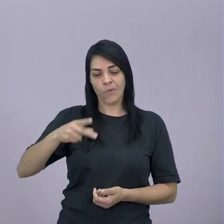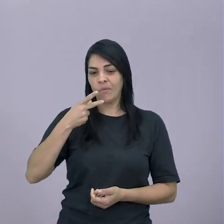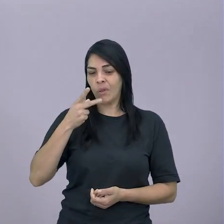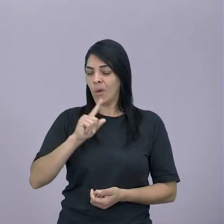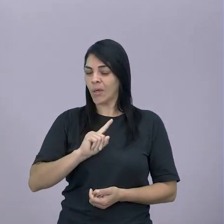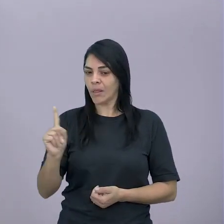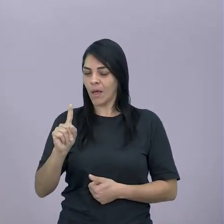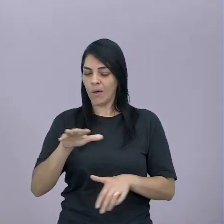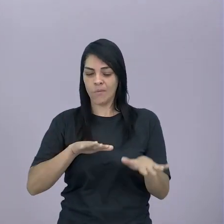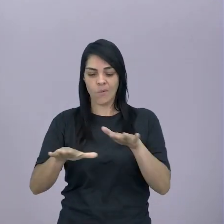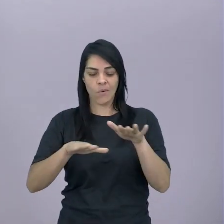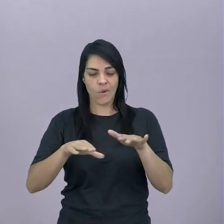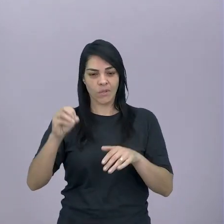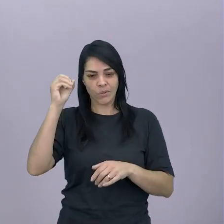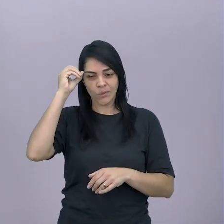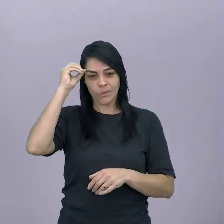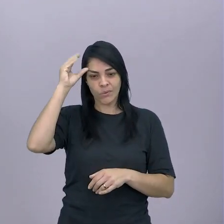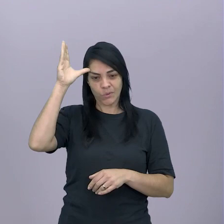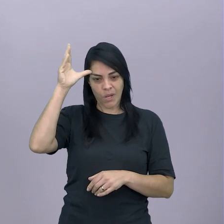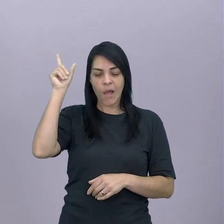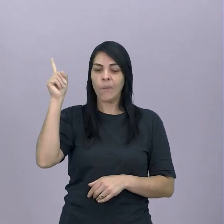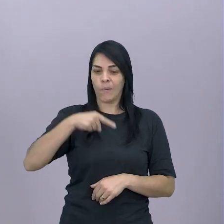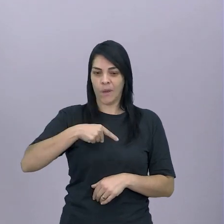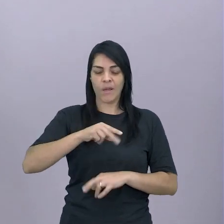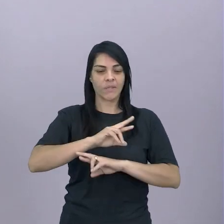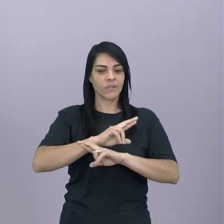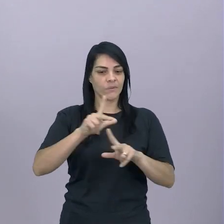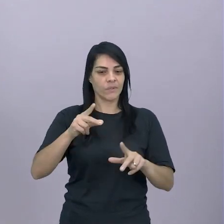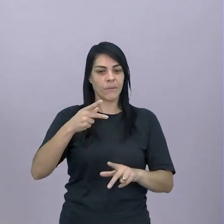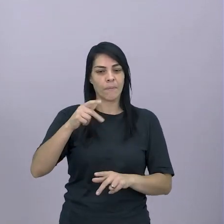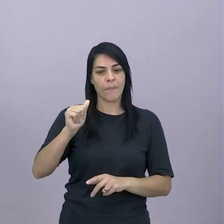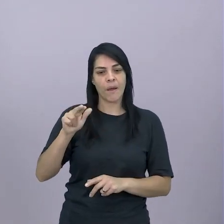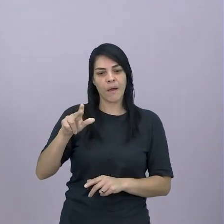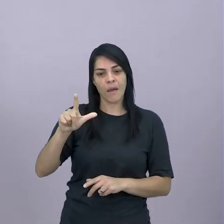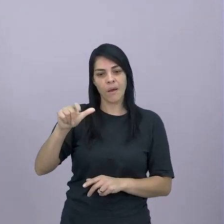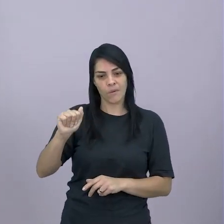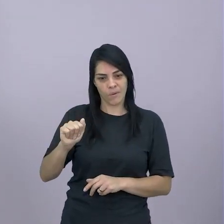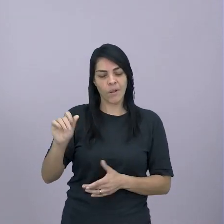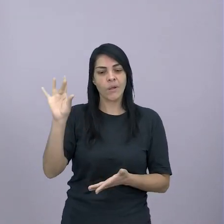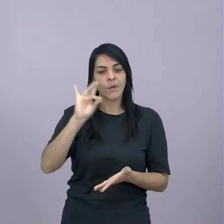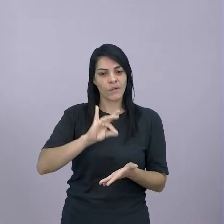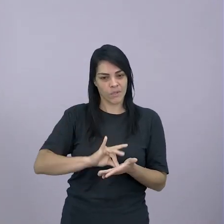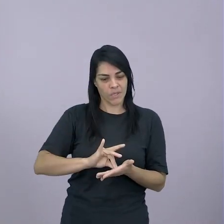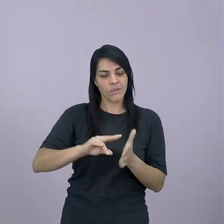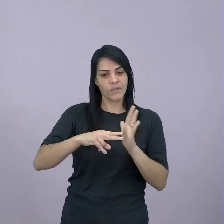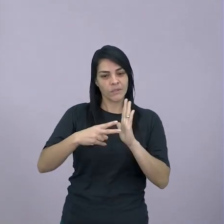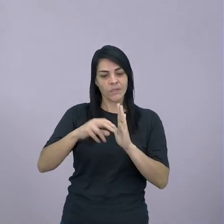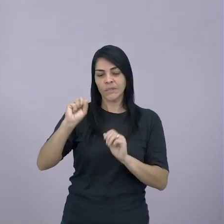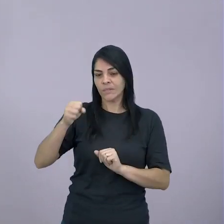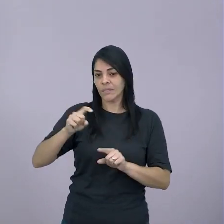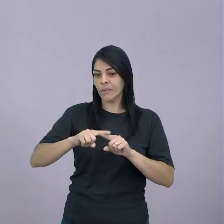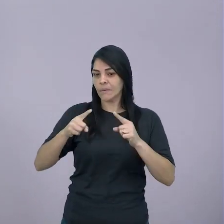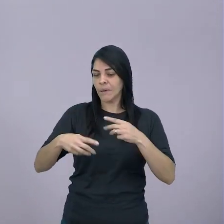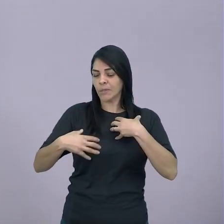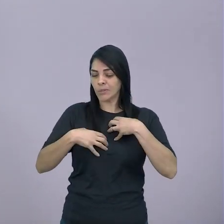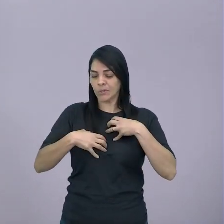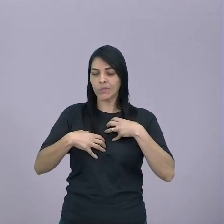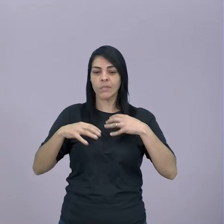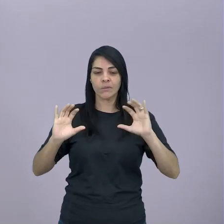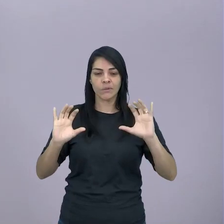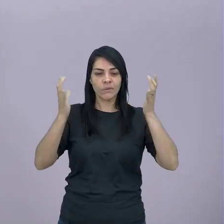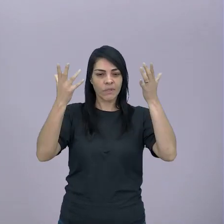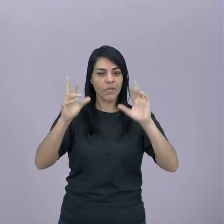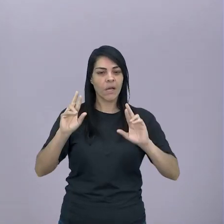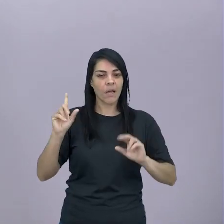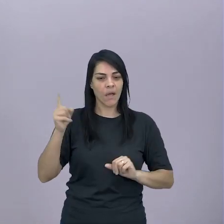os movimentos culturais são diferentes. A Paula, a origem do significado sim, mas as maneiras de comemoração podem